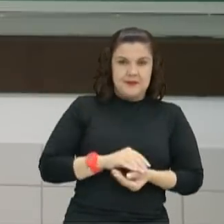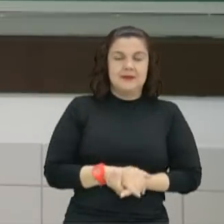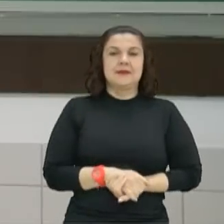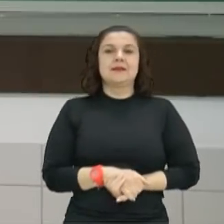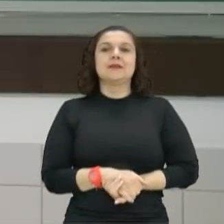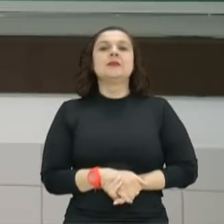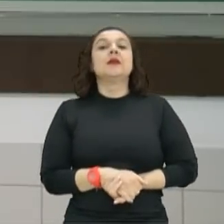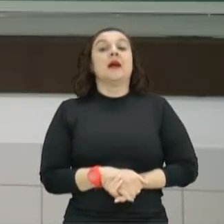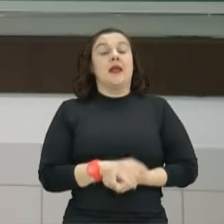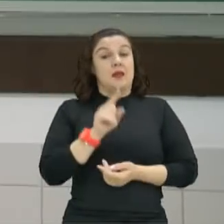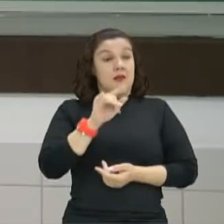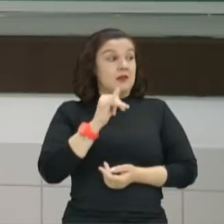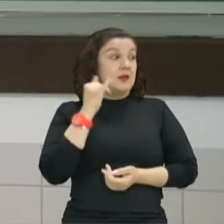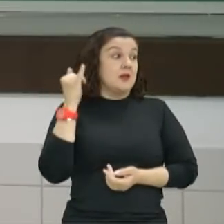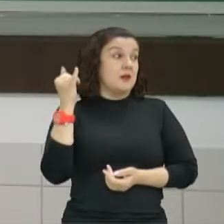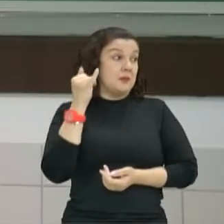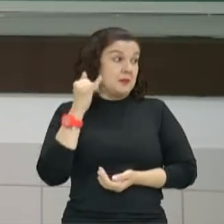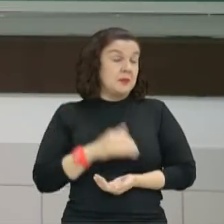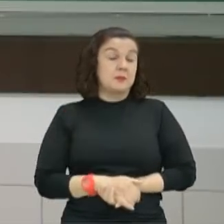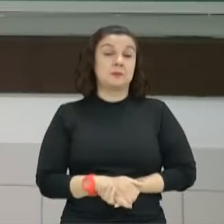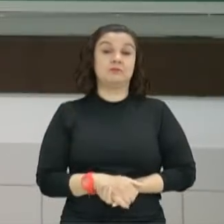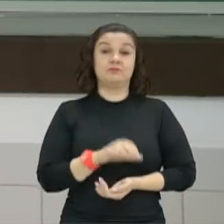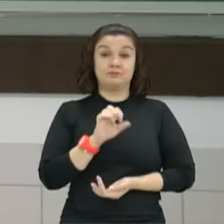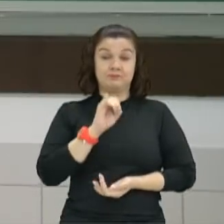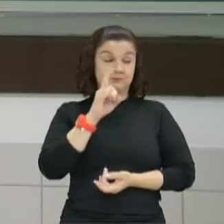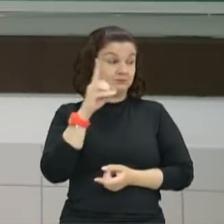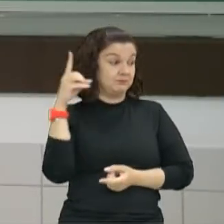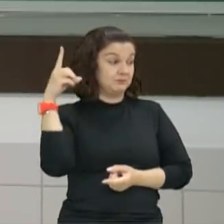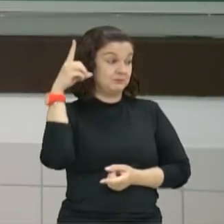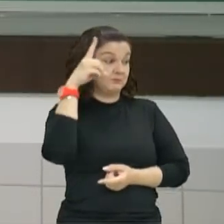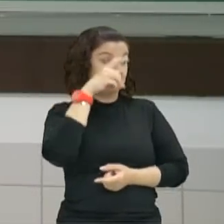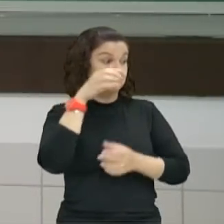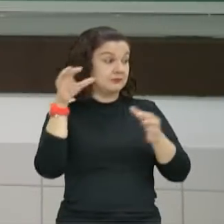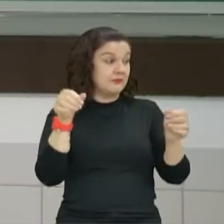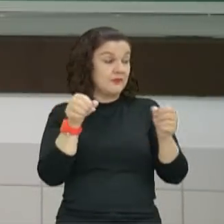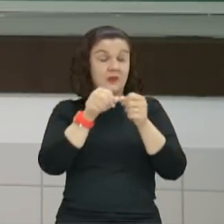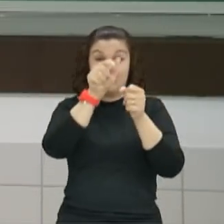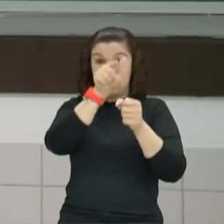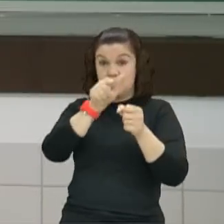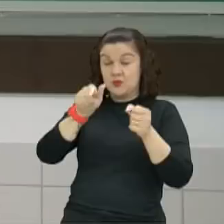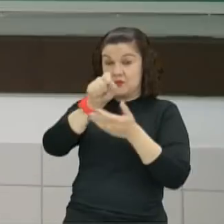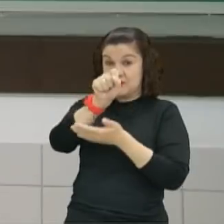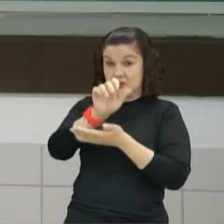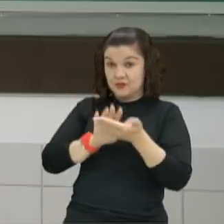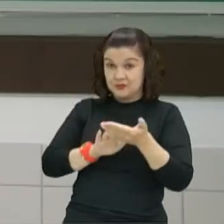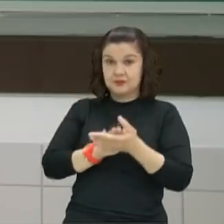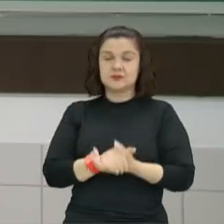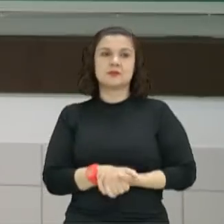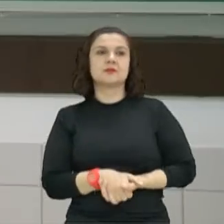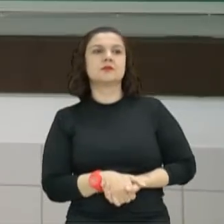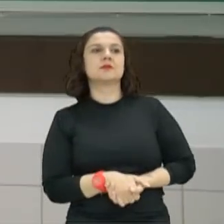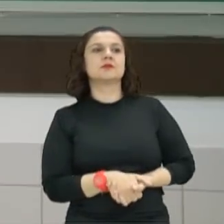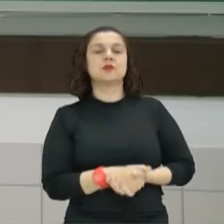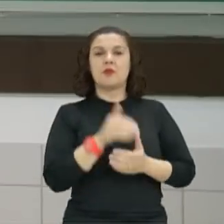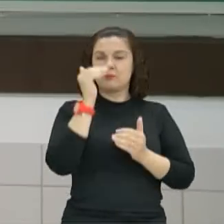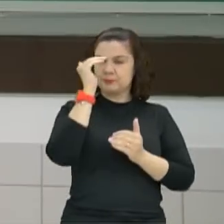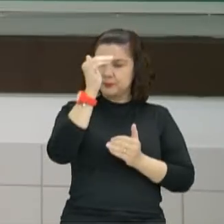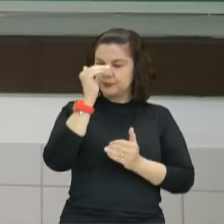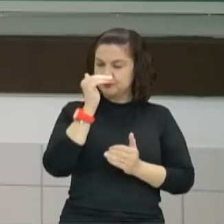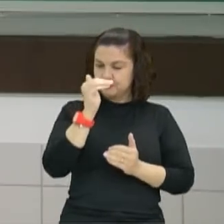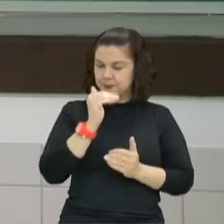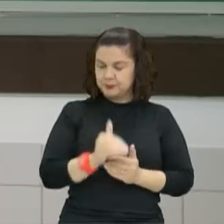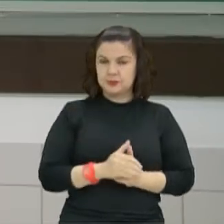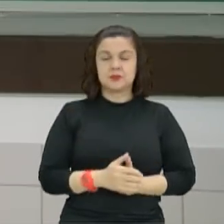Tá? Isso é muito importante. Se você tiver dificuldade, pega, refaça esses exercícios novamente, tá? Passo a passo, tá